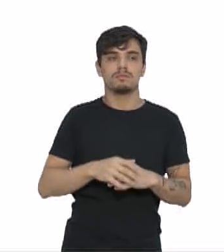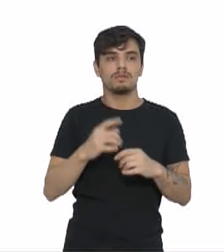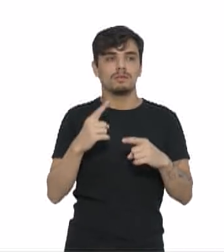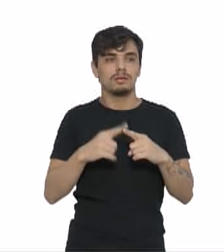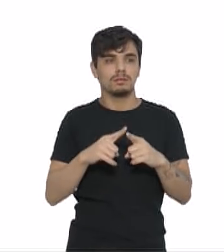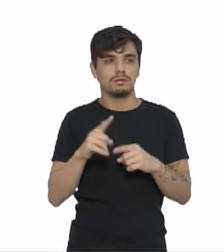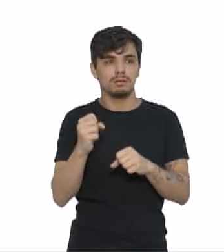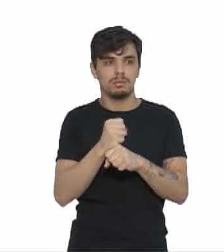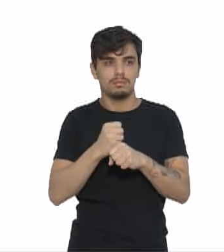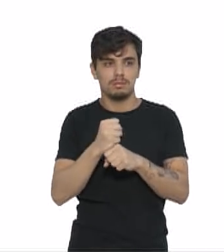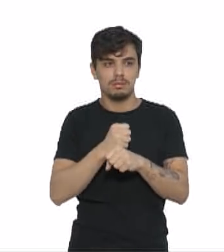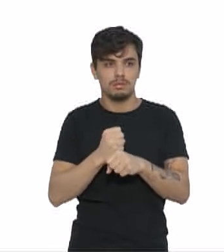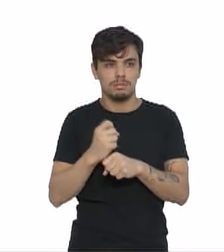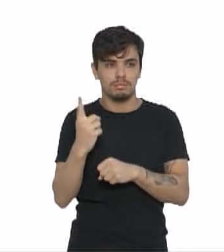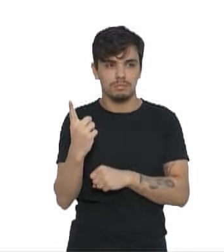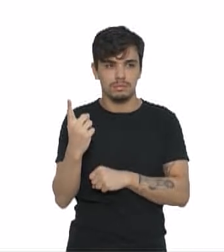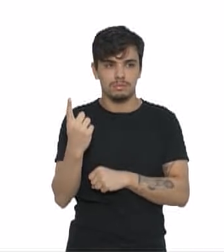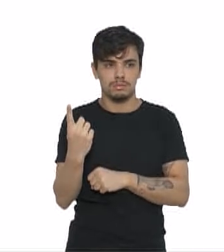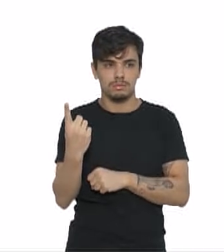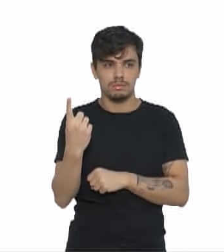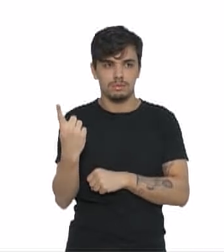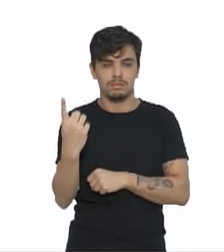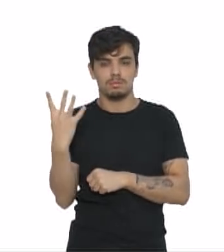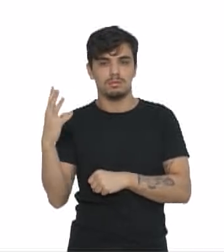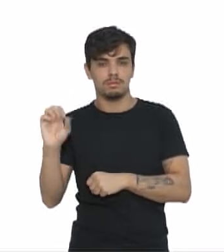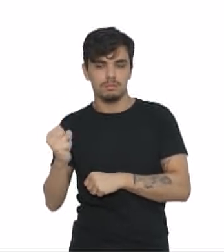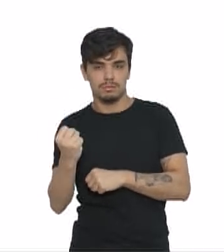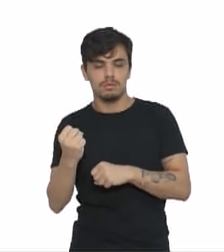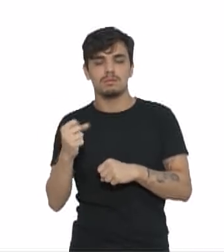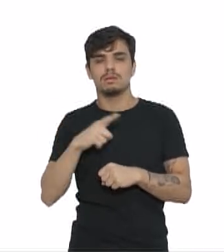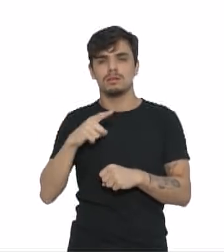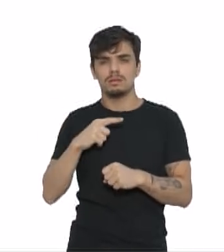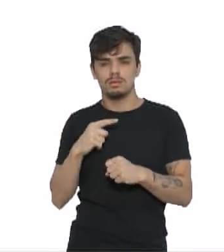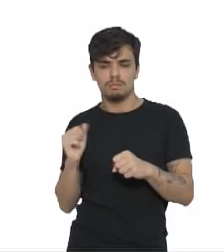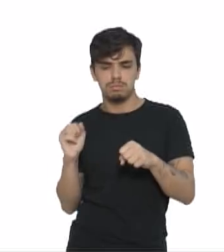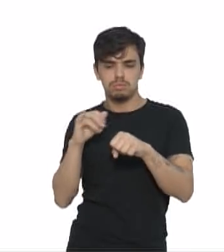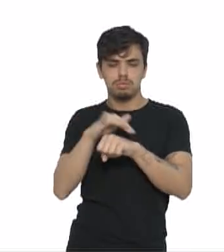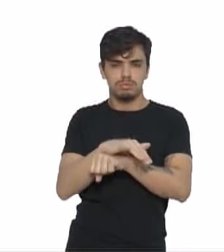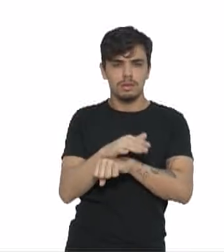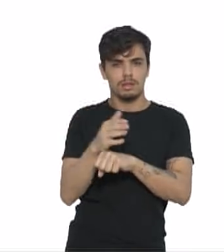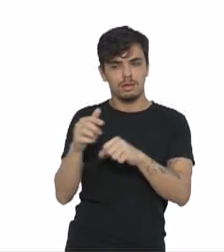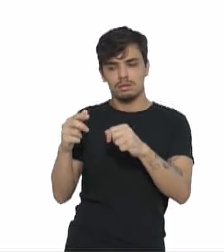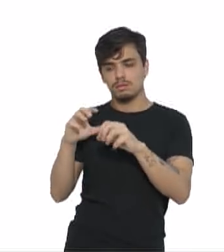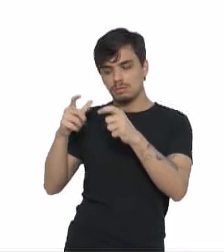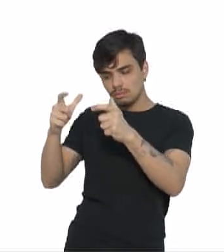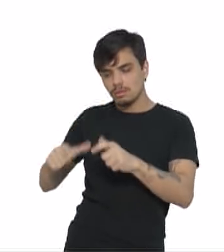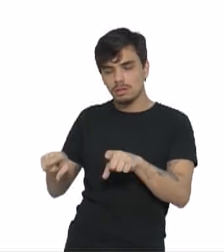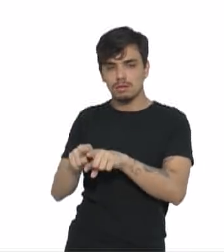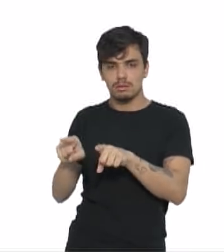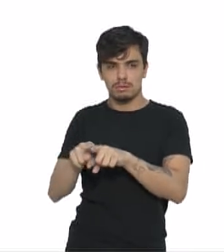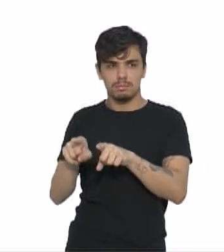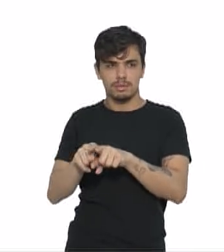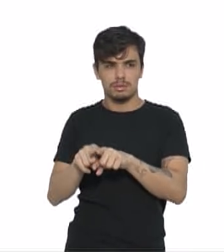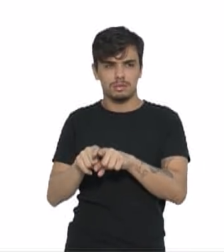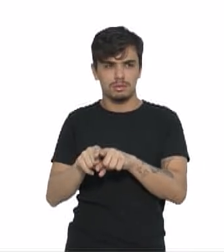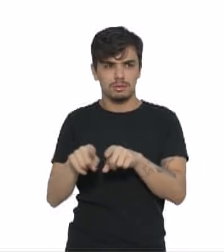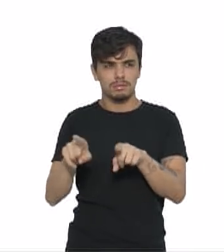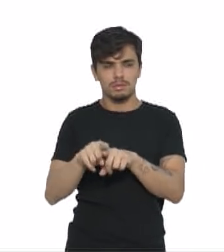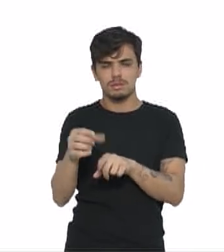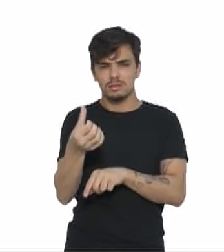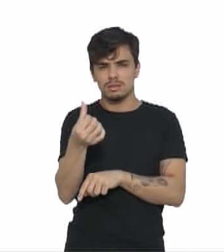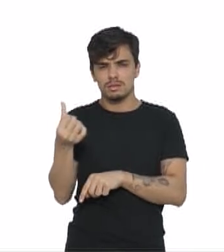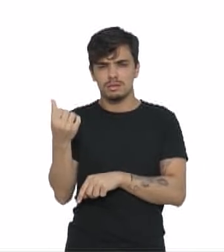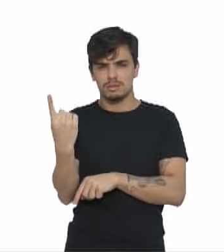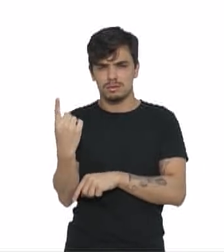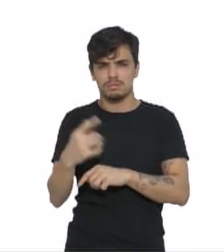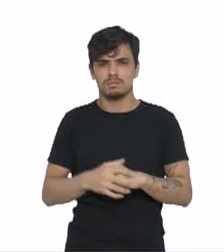portugueses conquistaram essa vila, que estava dominada pelos árabes, desde o Califado de Omídia em 661.